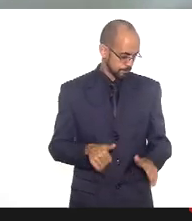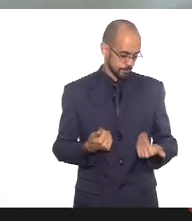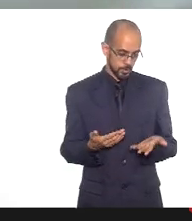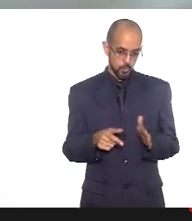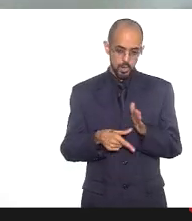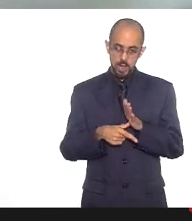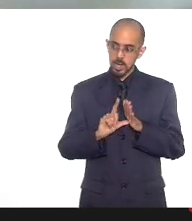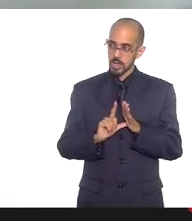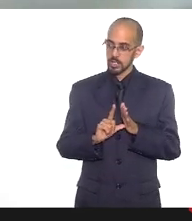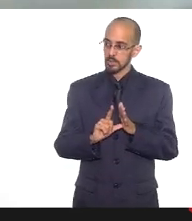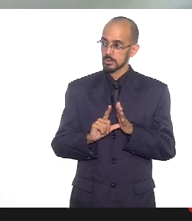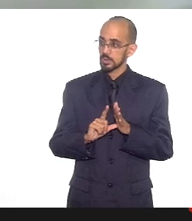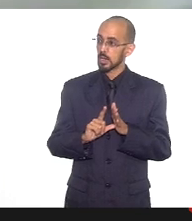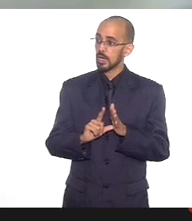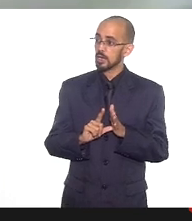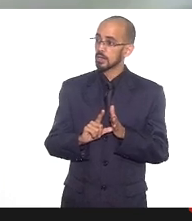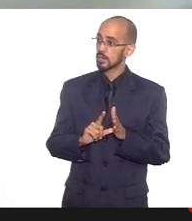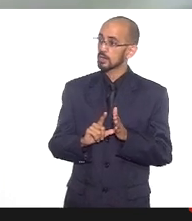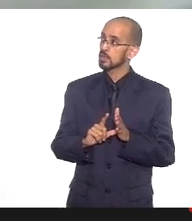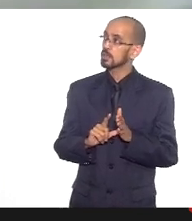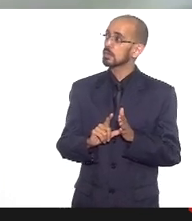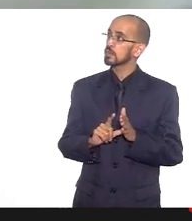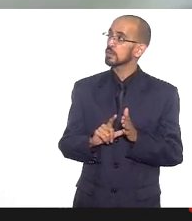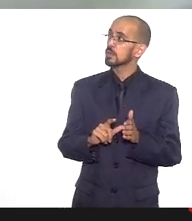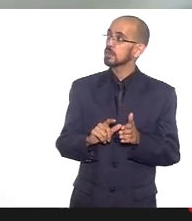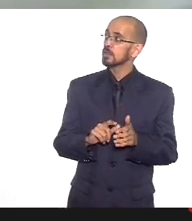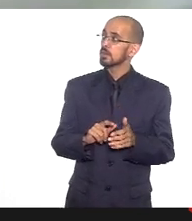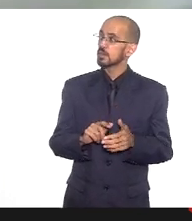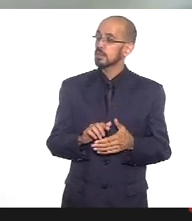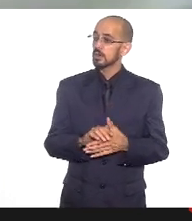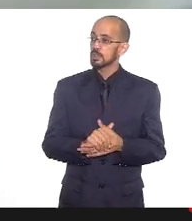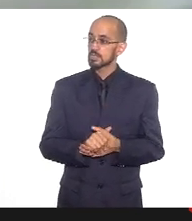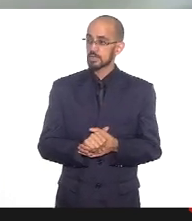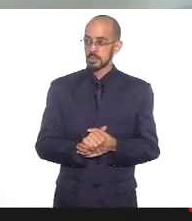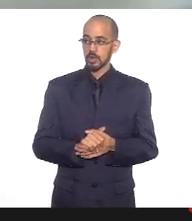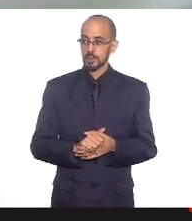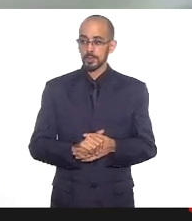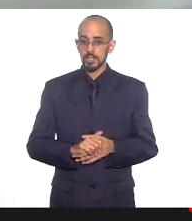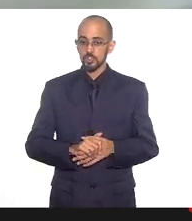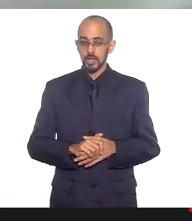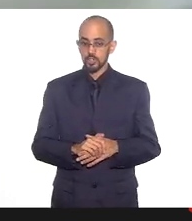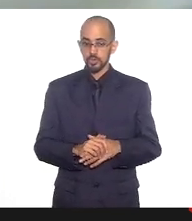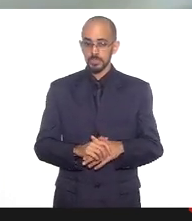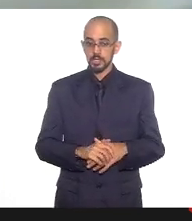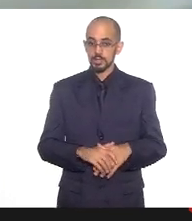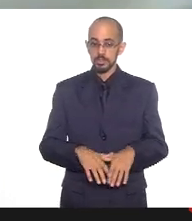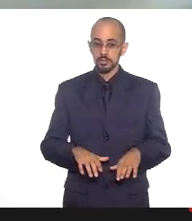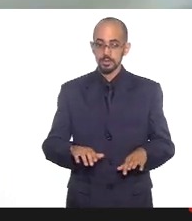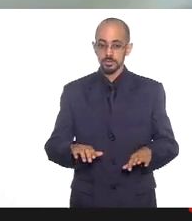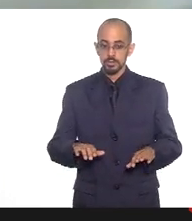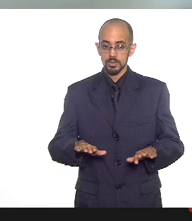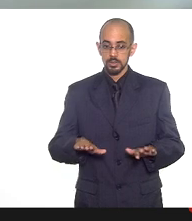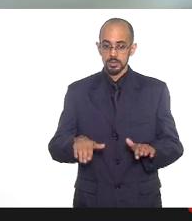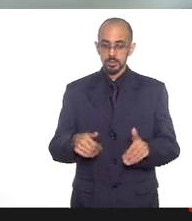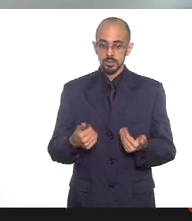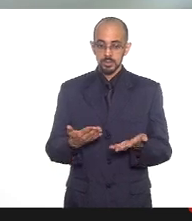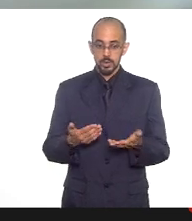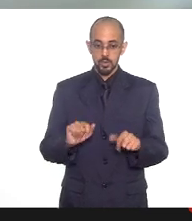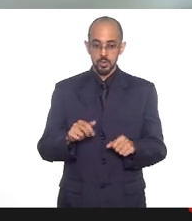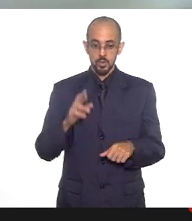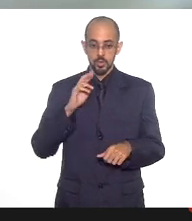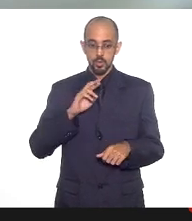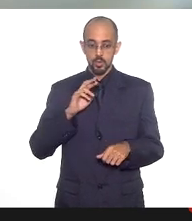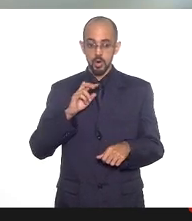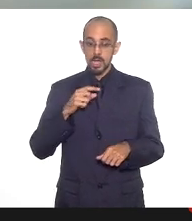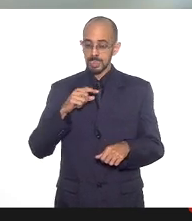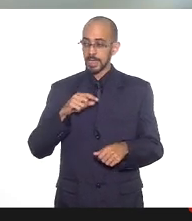antes disso acontecer, eu gostaria que a nossa Secretaria de Fazenda, aqui presente, o nosso